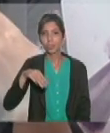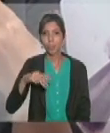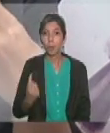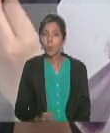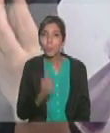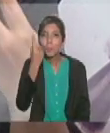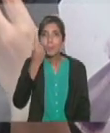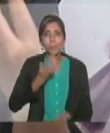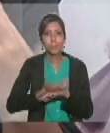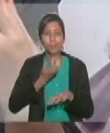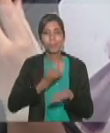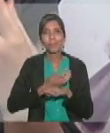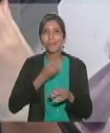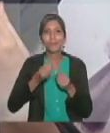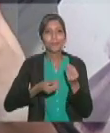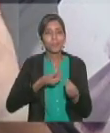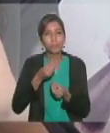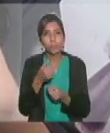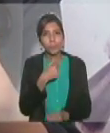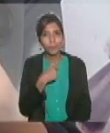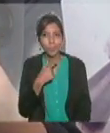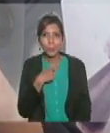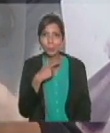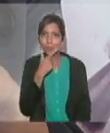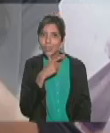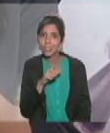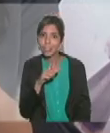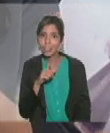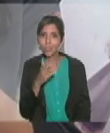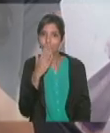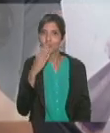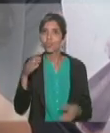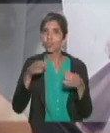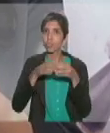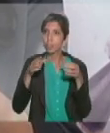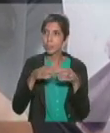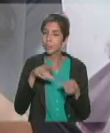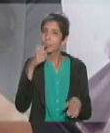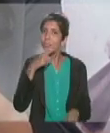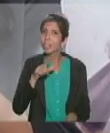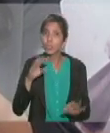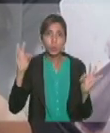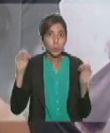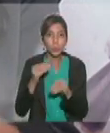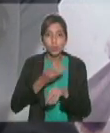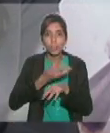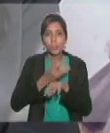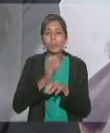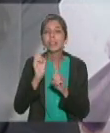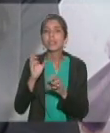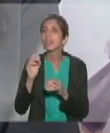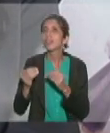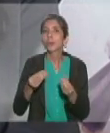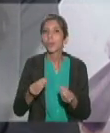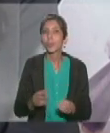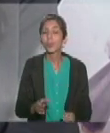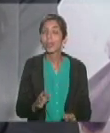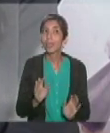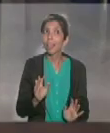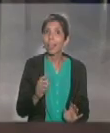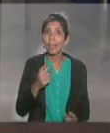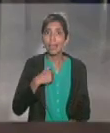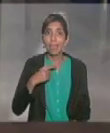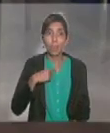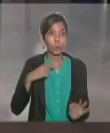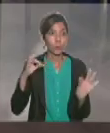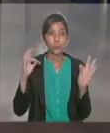professor de uma disciplina, como é que fica para ele poder, naquele time, dar conta de todas as disciplinas, vamos dizer assim? Então, na verdade, ele